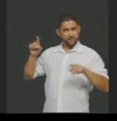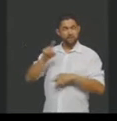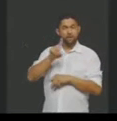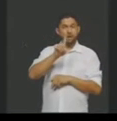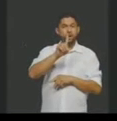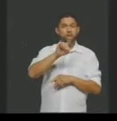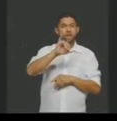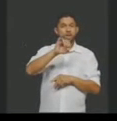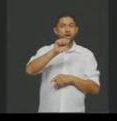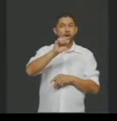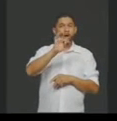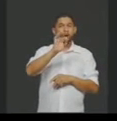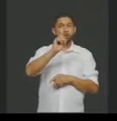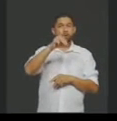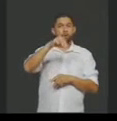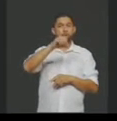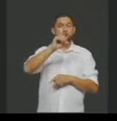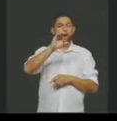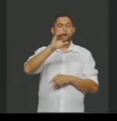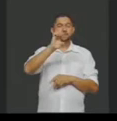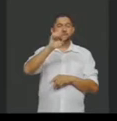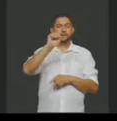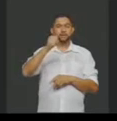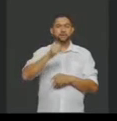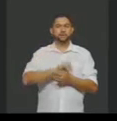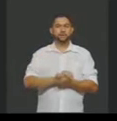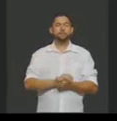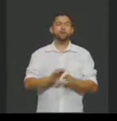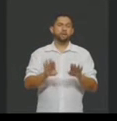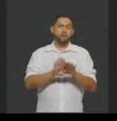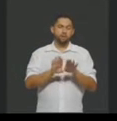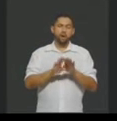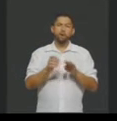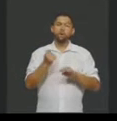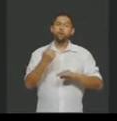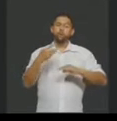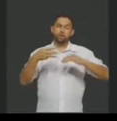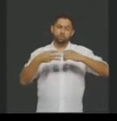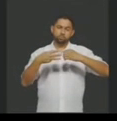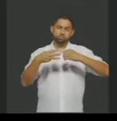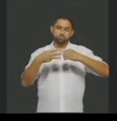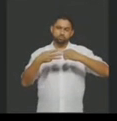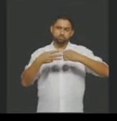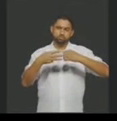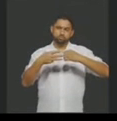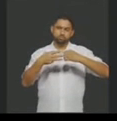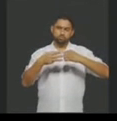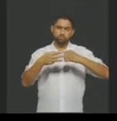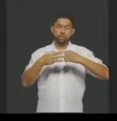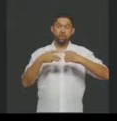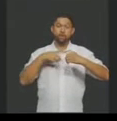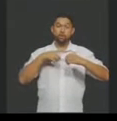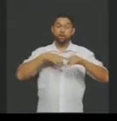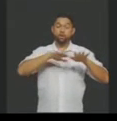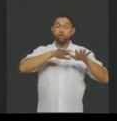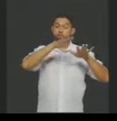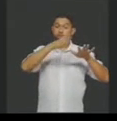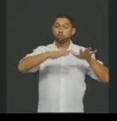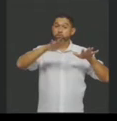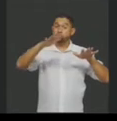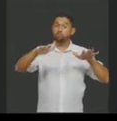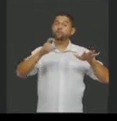Diatomáceas. Então, são também algas unicelulares ou coloniais. A maioria vive em mares